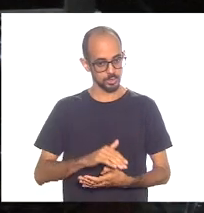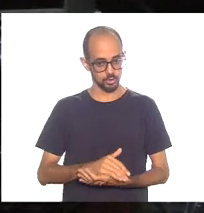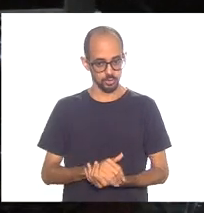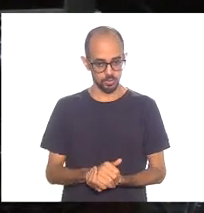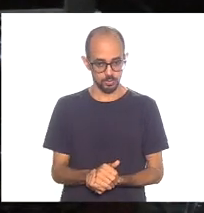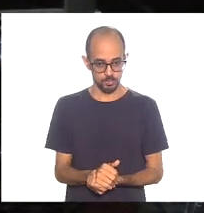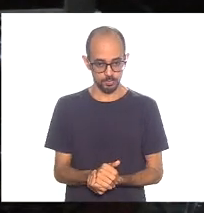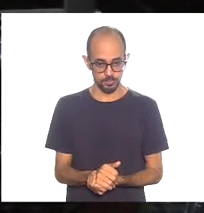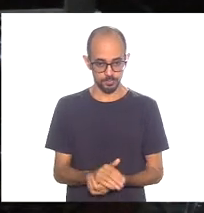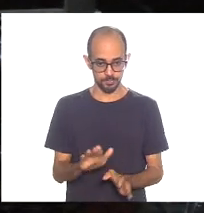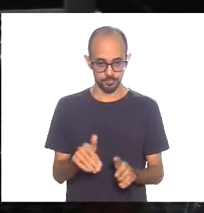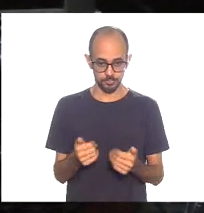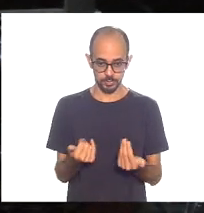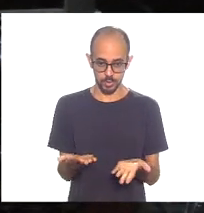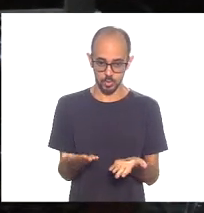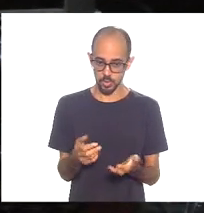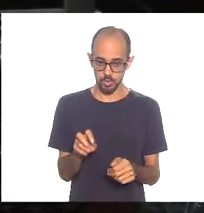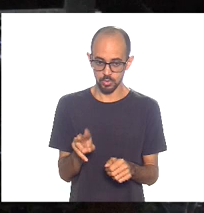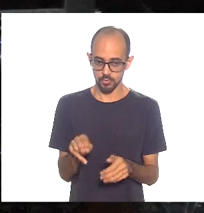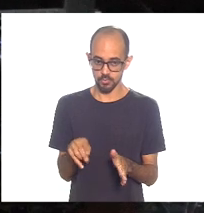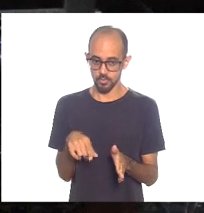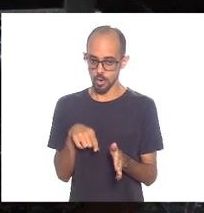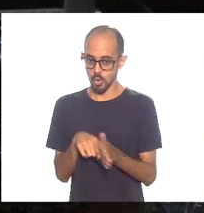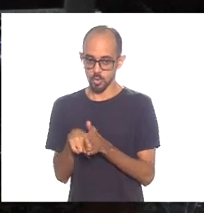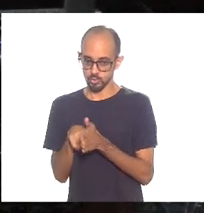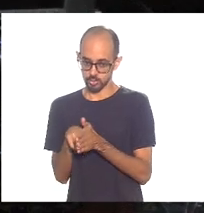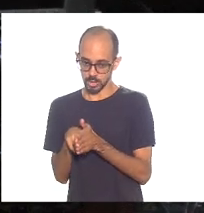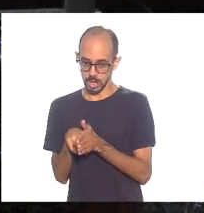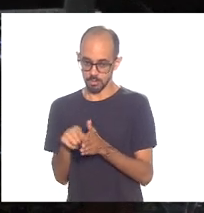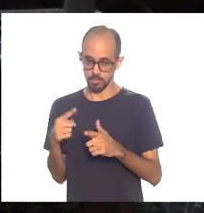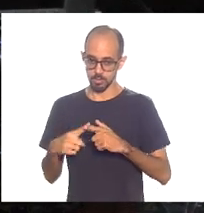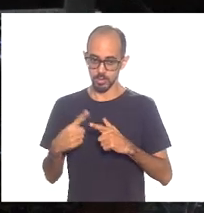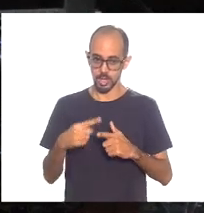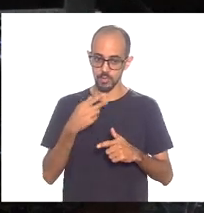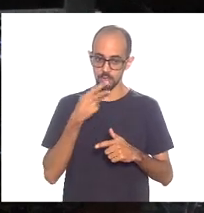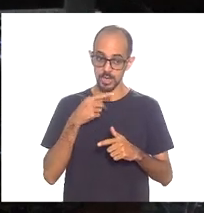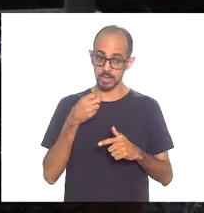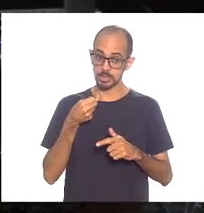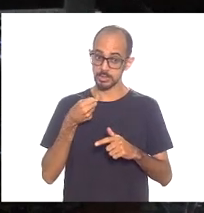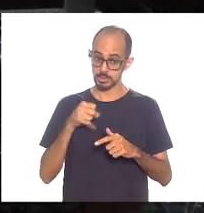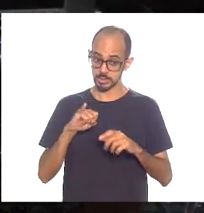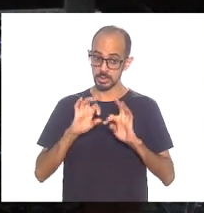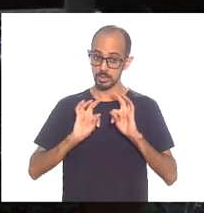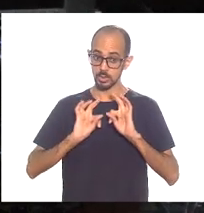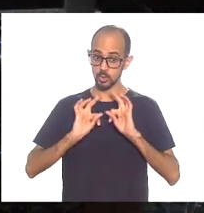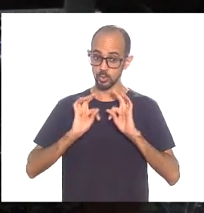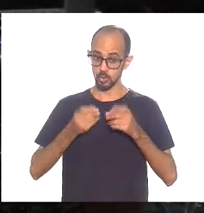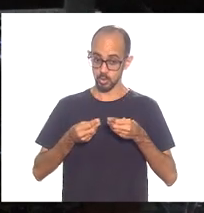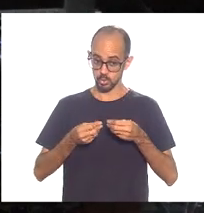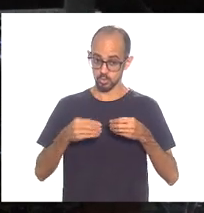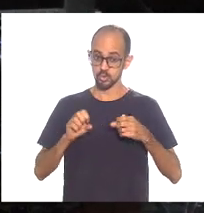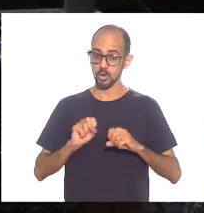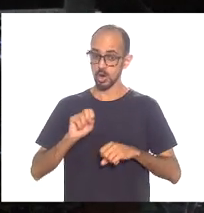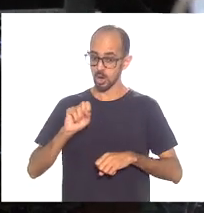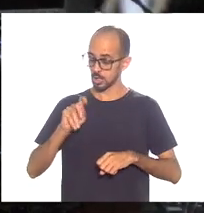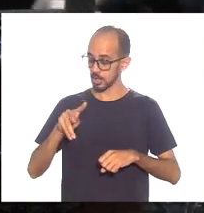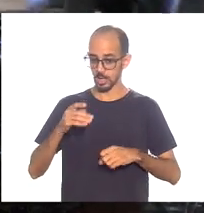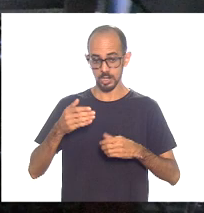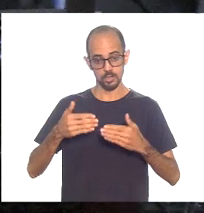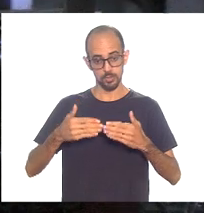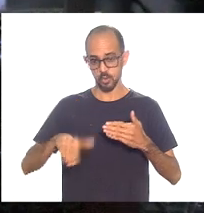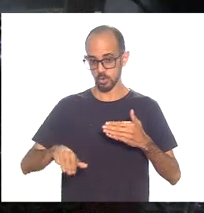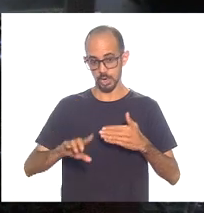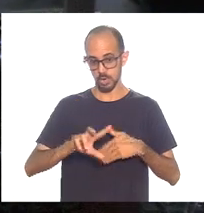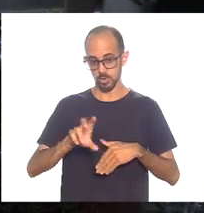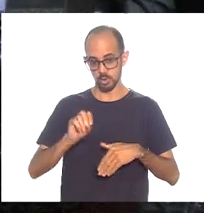não vou nem consultar mais, porque eu disse ao Márcio que se tivesse unanimidade, seria, daria. Do contrário, não. Deputado Valdec,